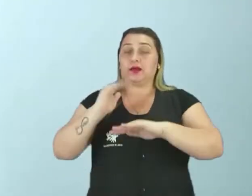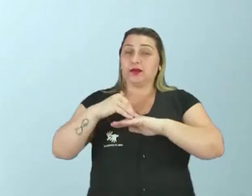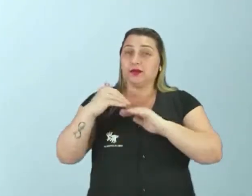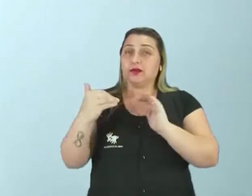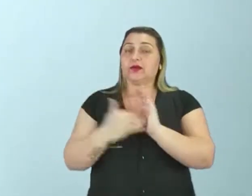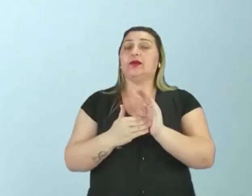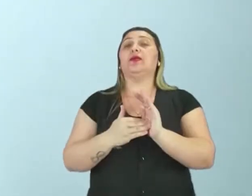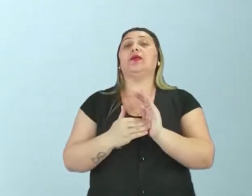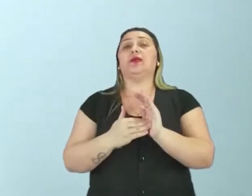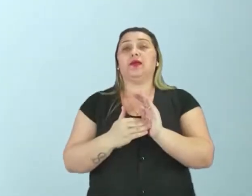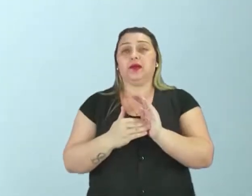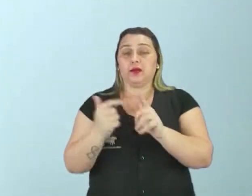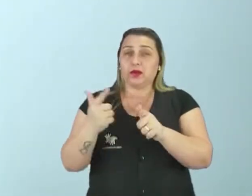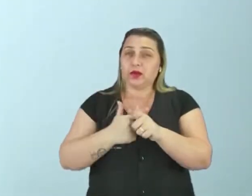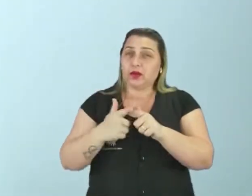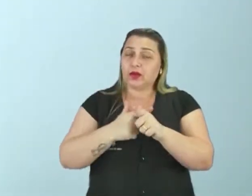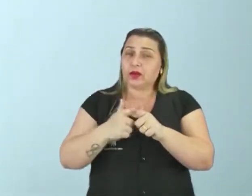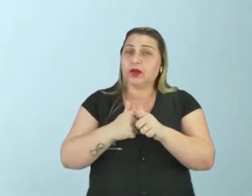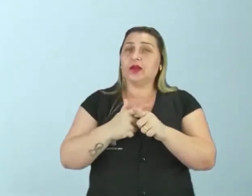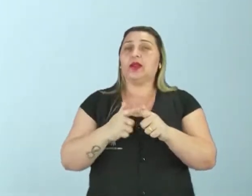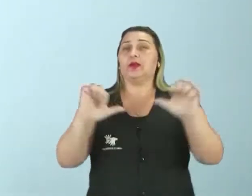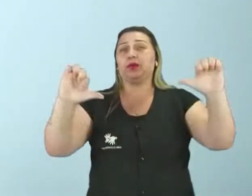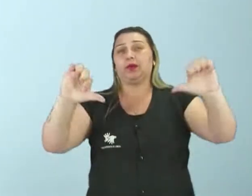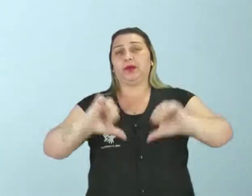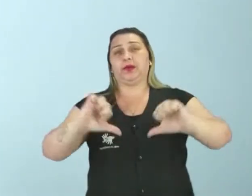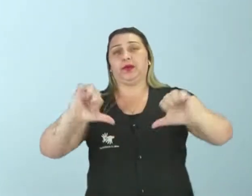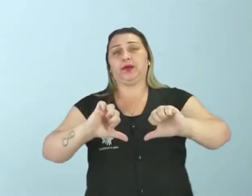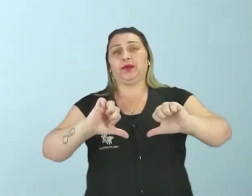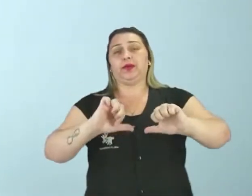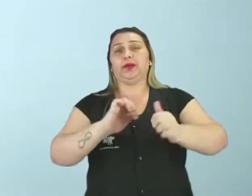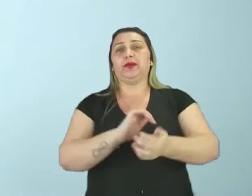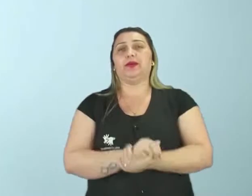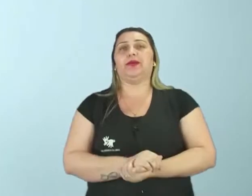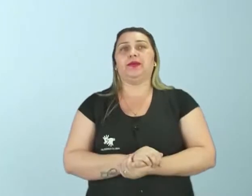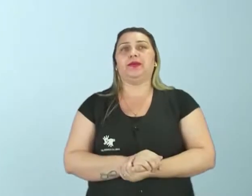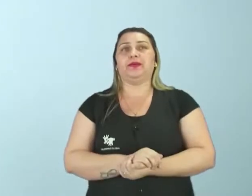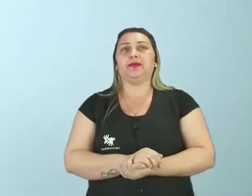isso vai ocasionar uma série de fatores negativos.